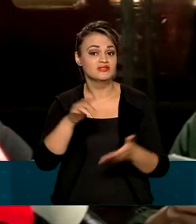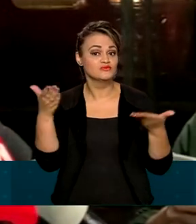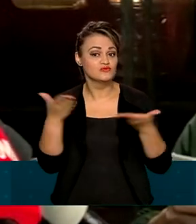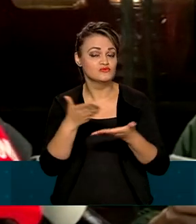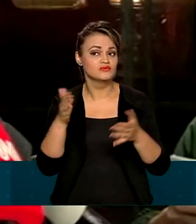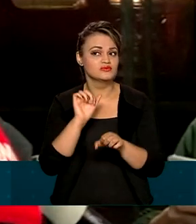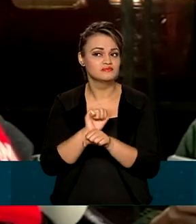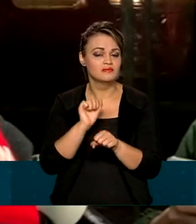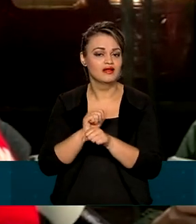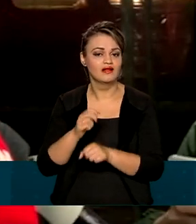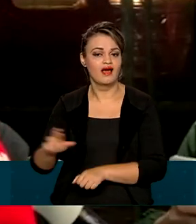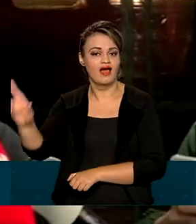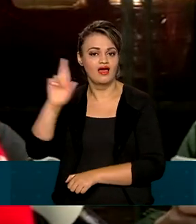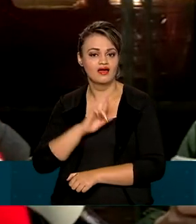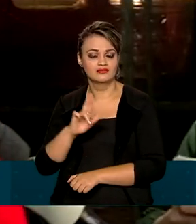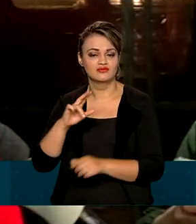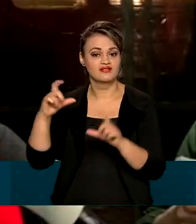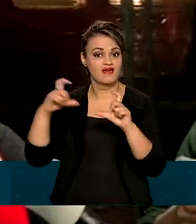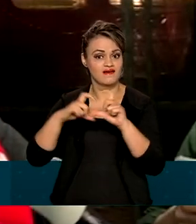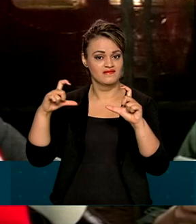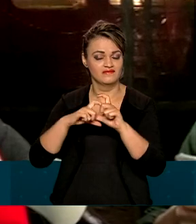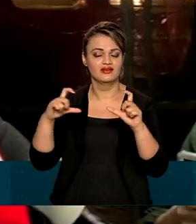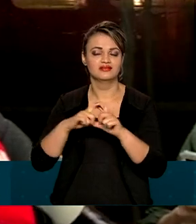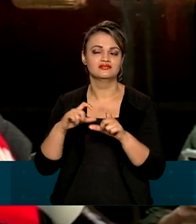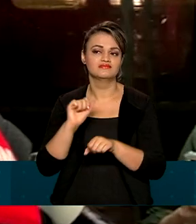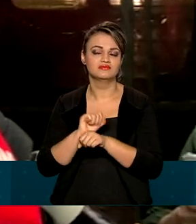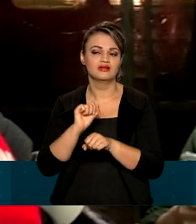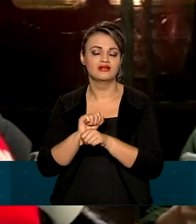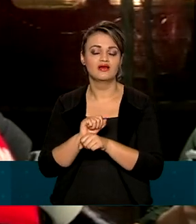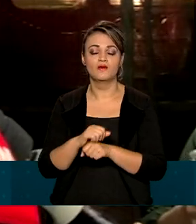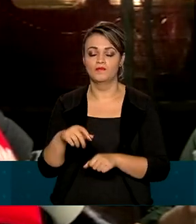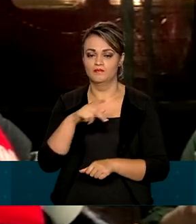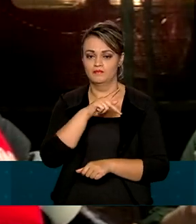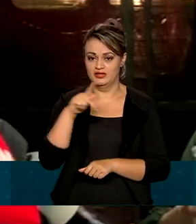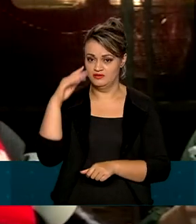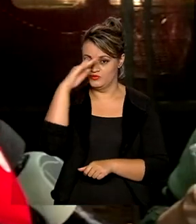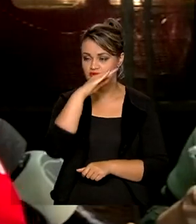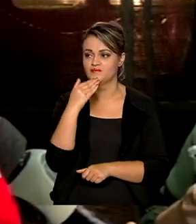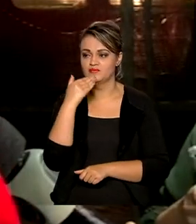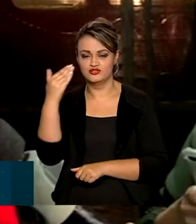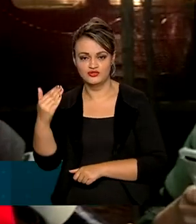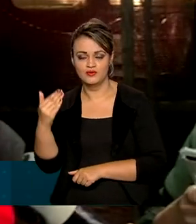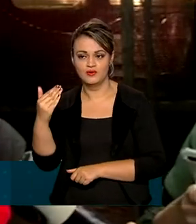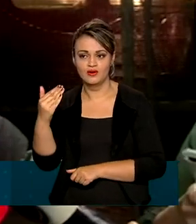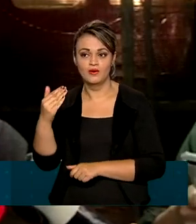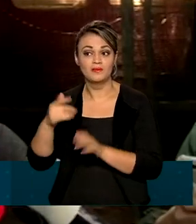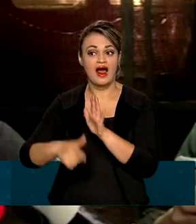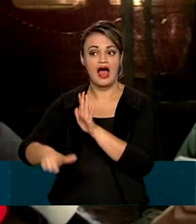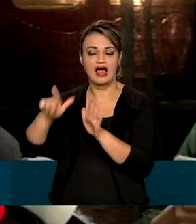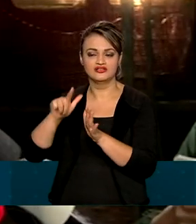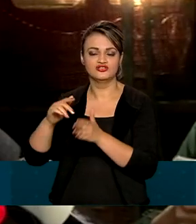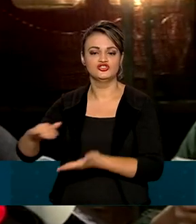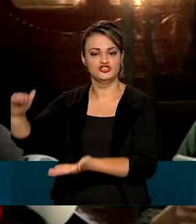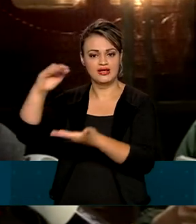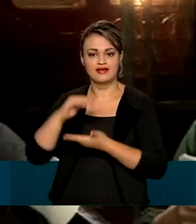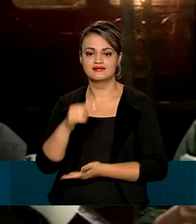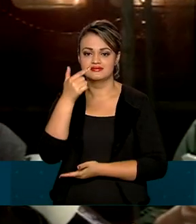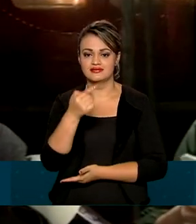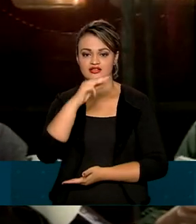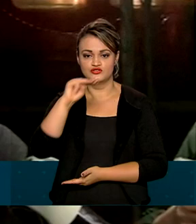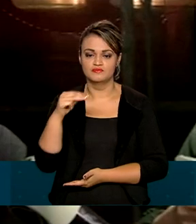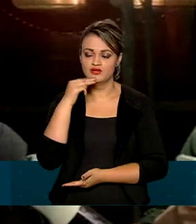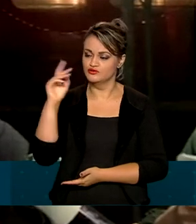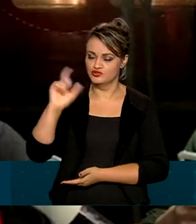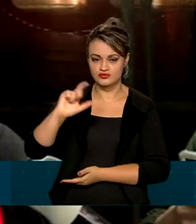resposta da Pfizer, atendendo a solicitação do presidente da república, de uma antecipação de 7 milhões de